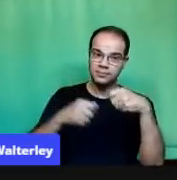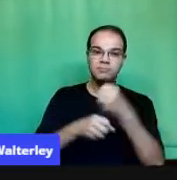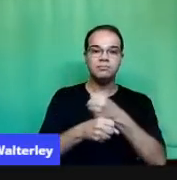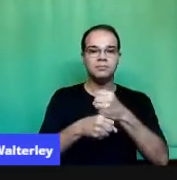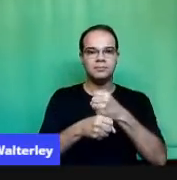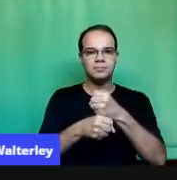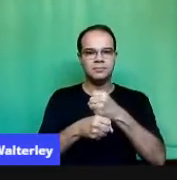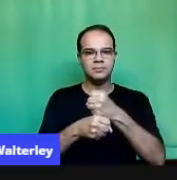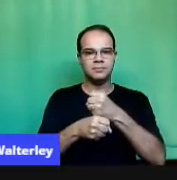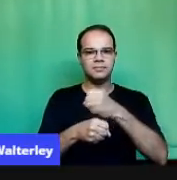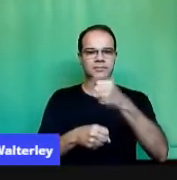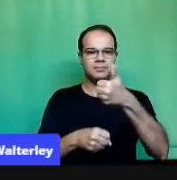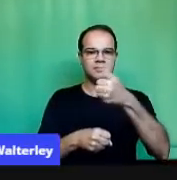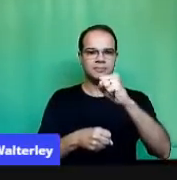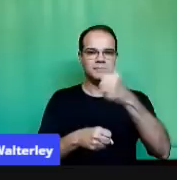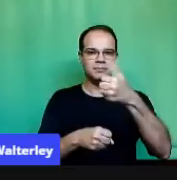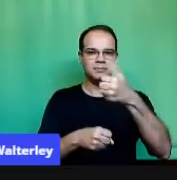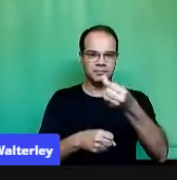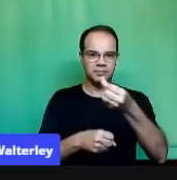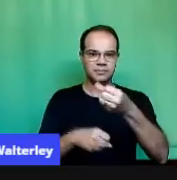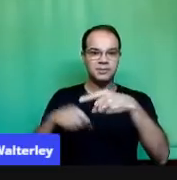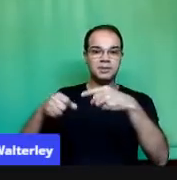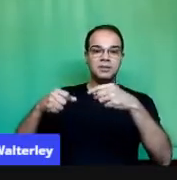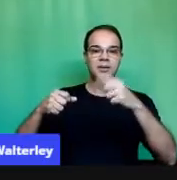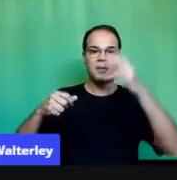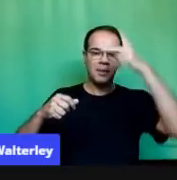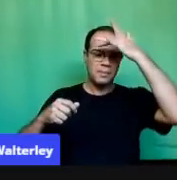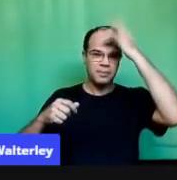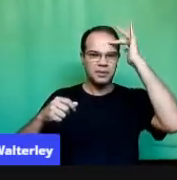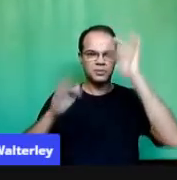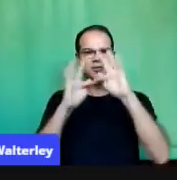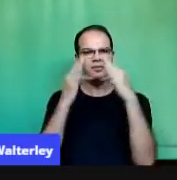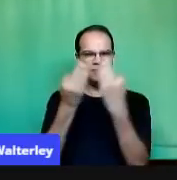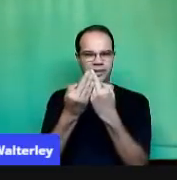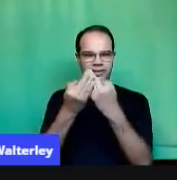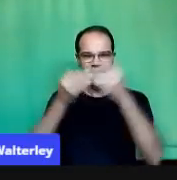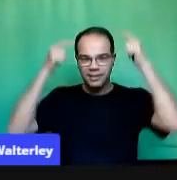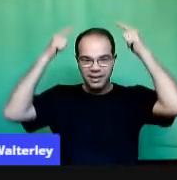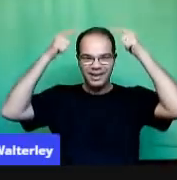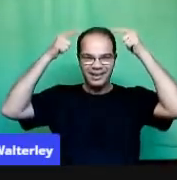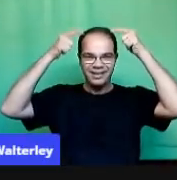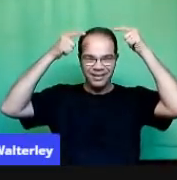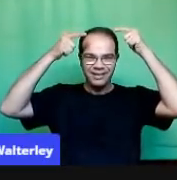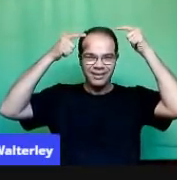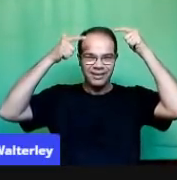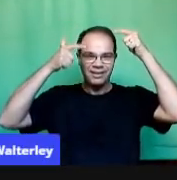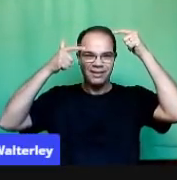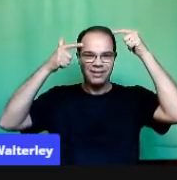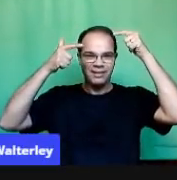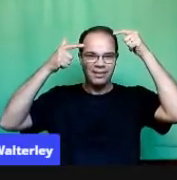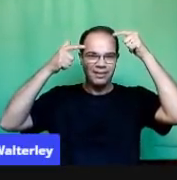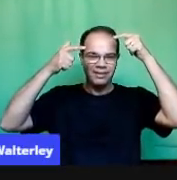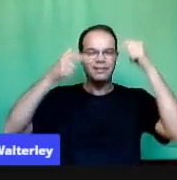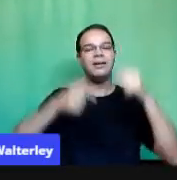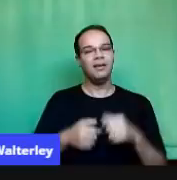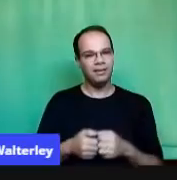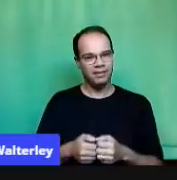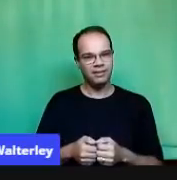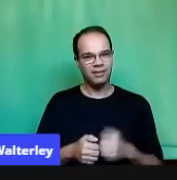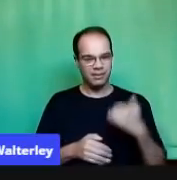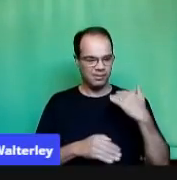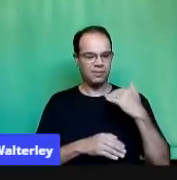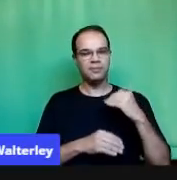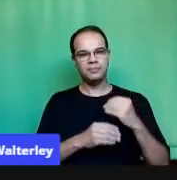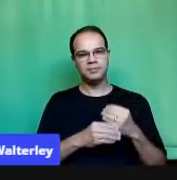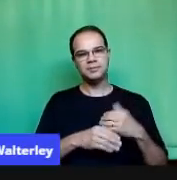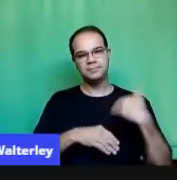principalmente pela realeza, certo? A arte não estava a serviço da população, ela estava a serviço da